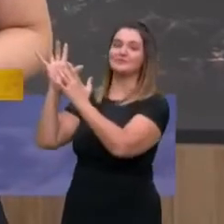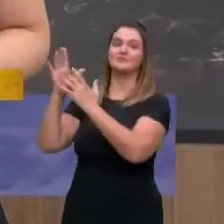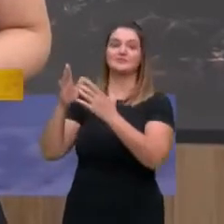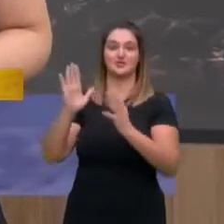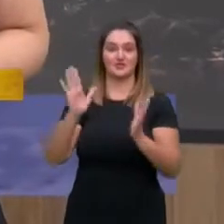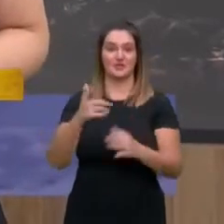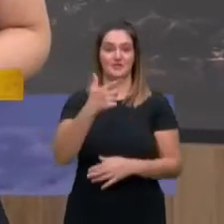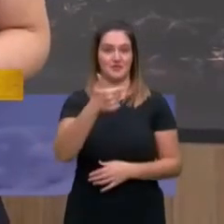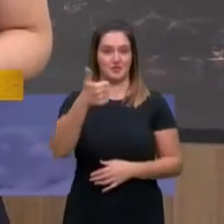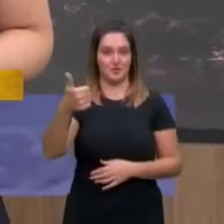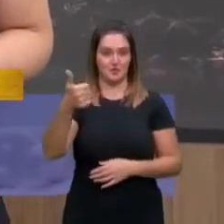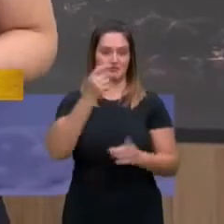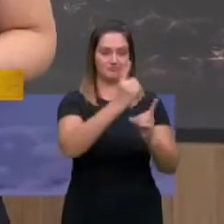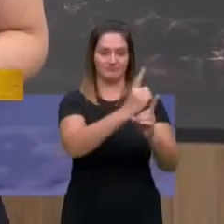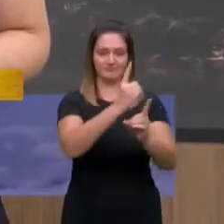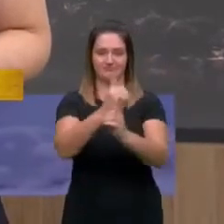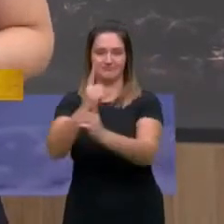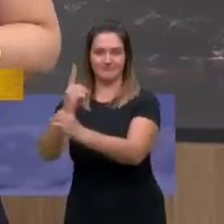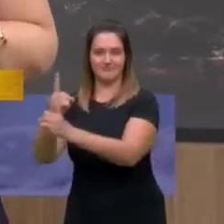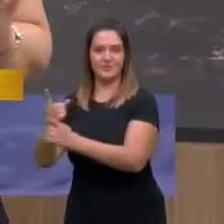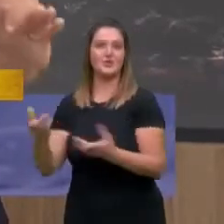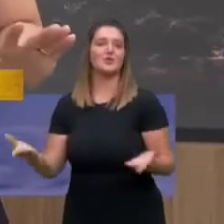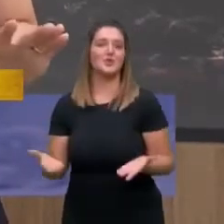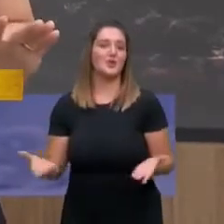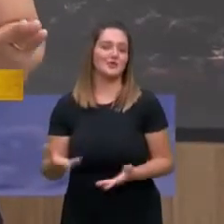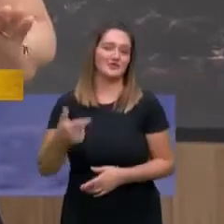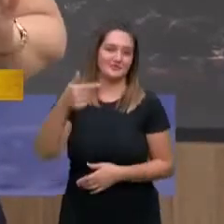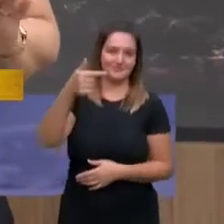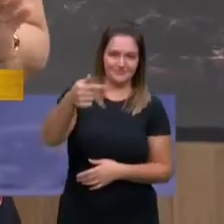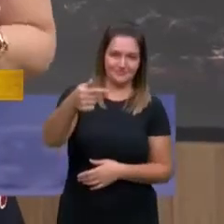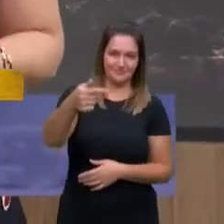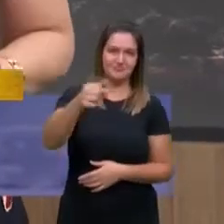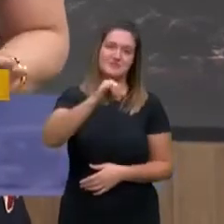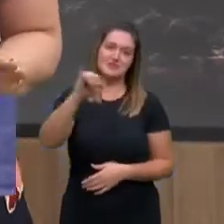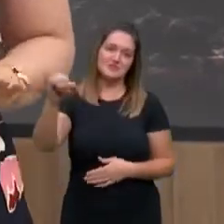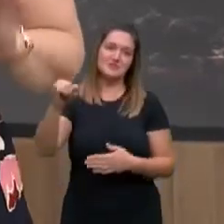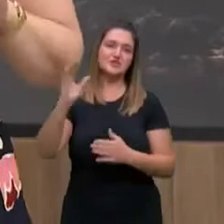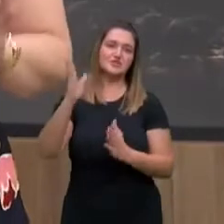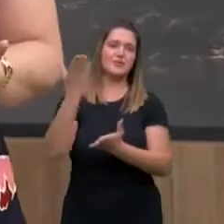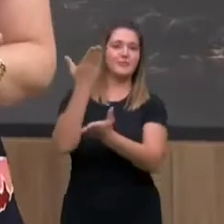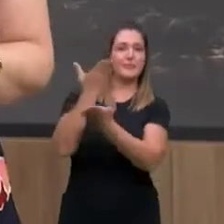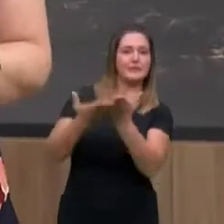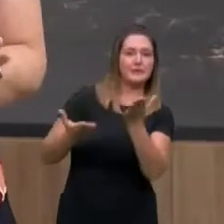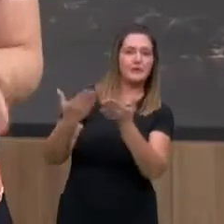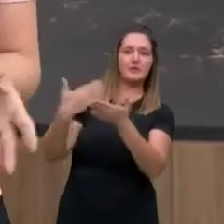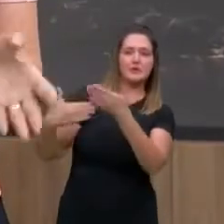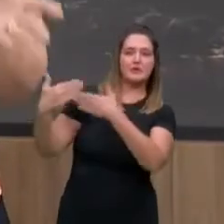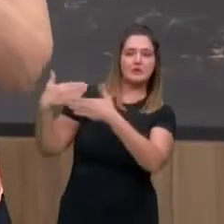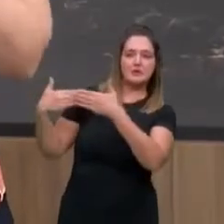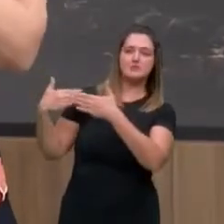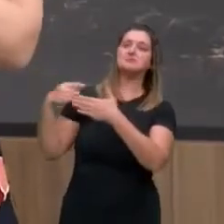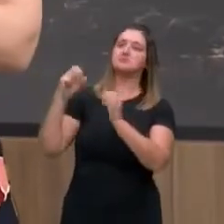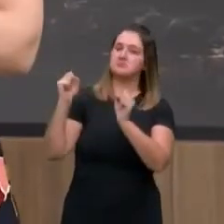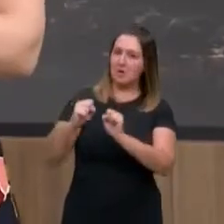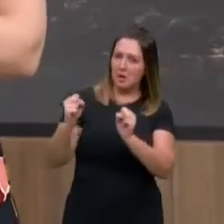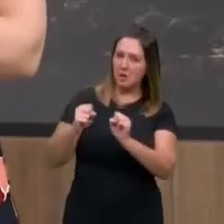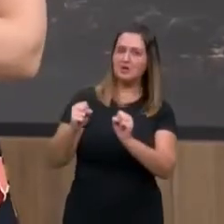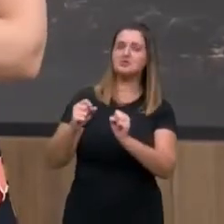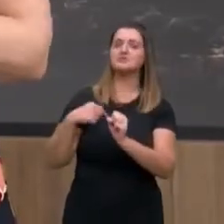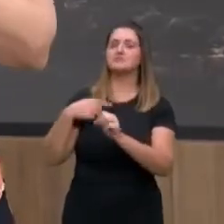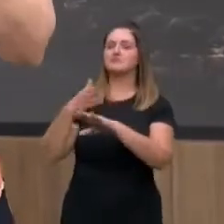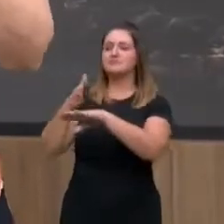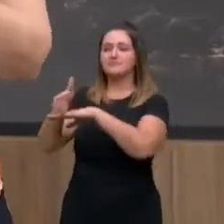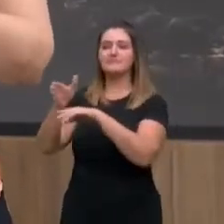e hoje nós estamos no 7º dia de estudos. Se você perdeu algum desses nossos encontros, não tem problema. Ou se você quiser rever